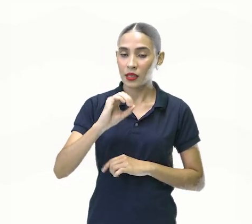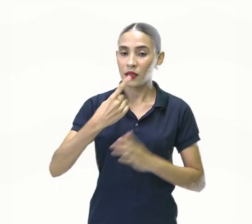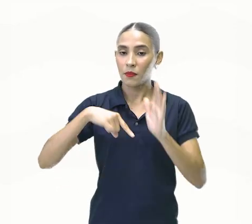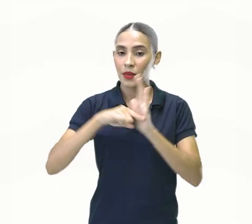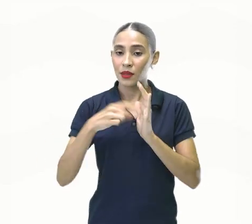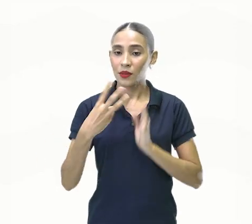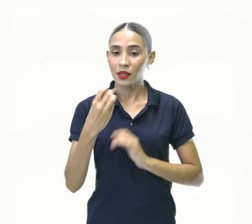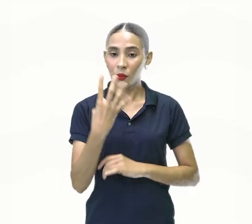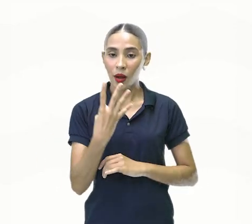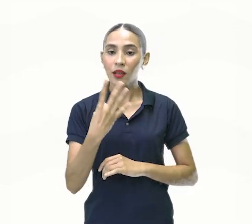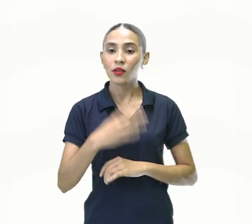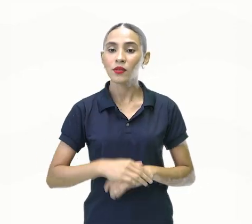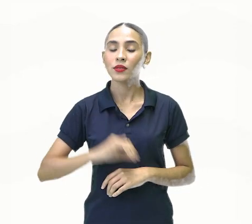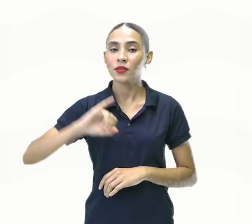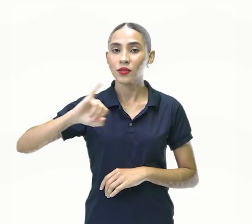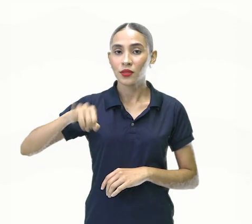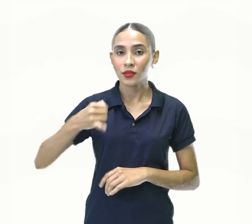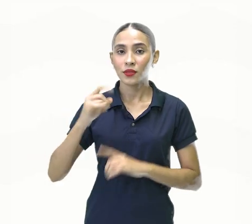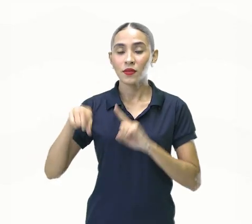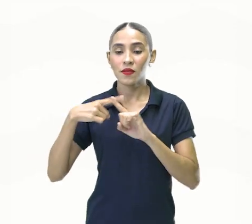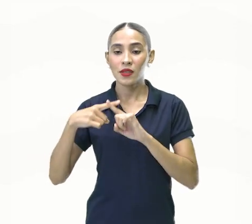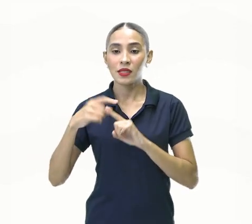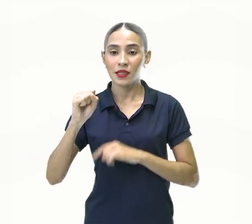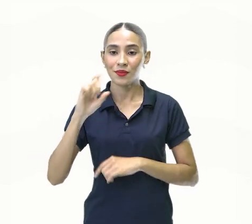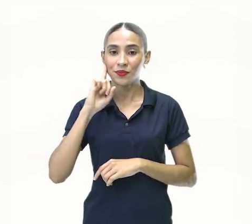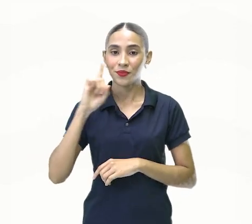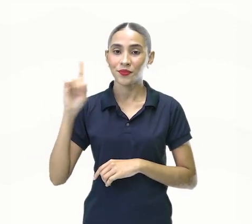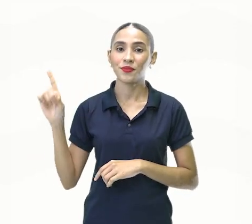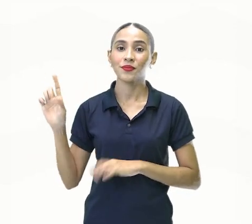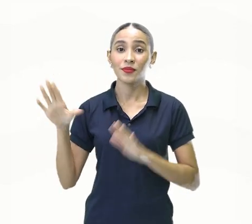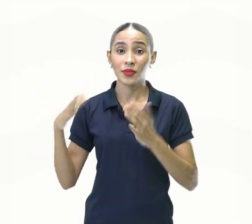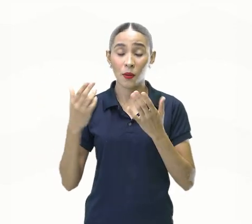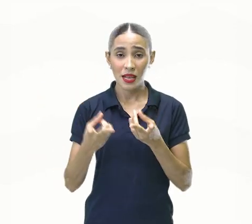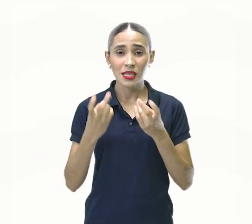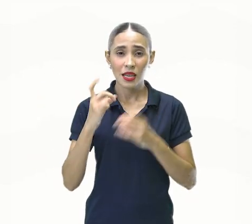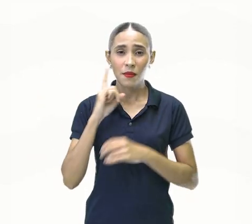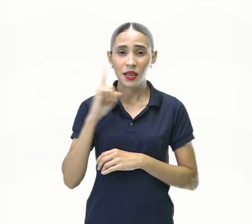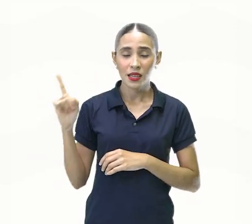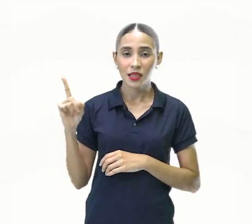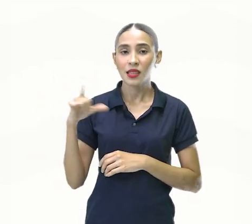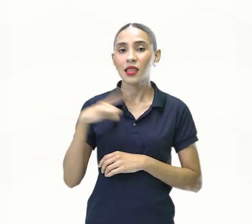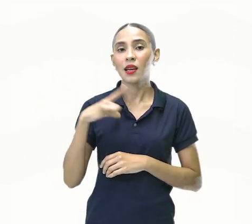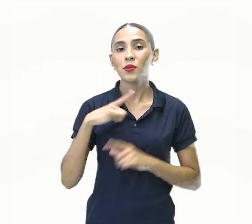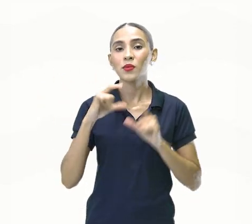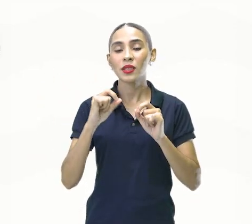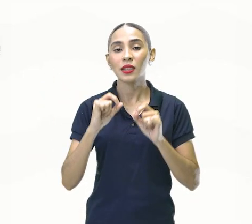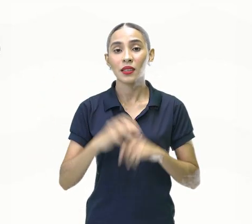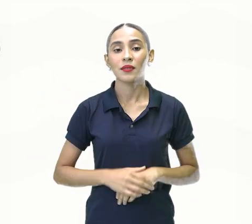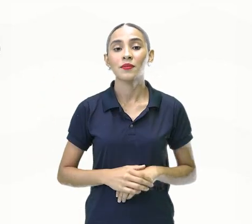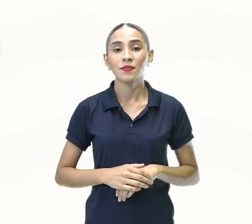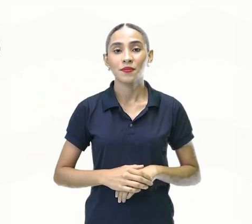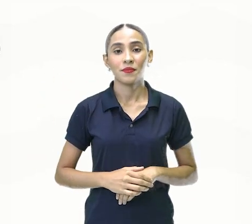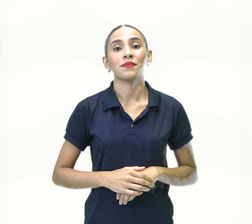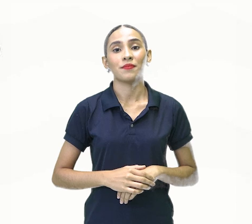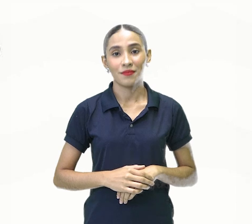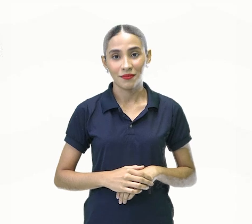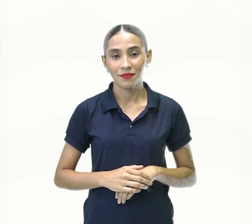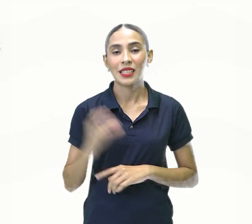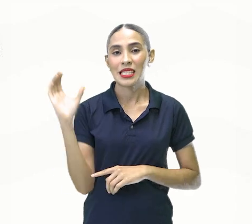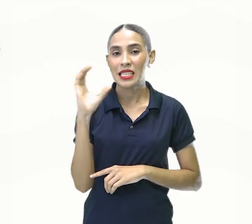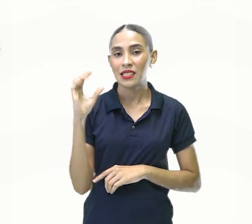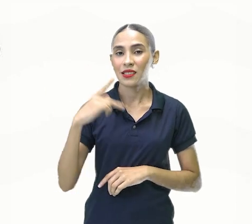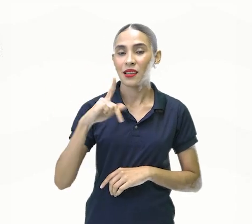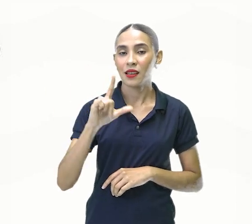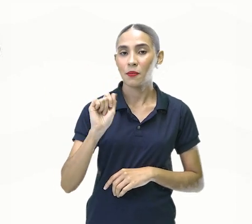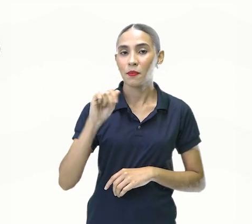a menos 34 joule por segundo. Então, vejam que nós temos aí, graças a quem? A Planck,